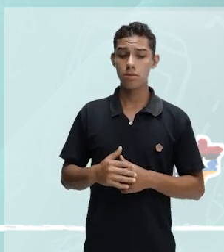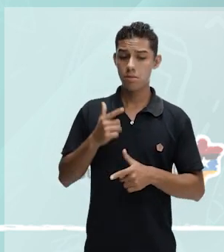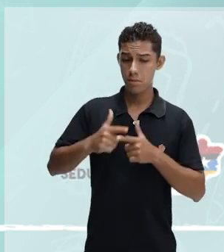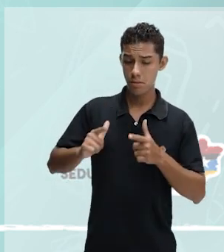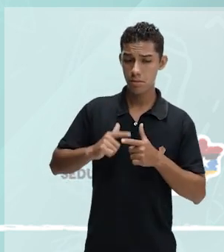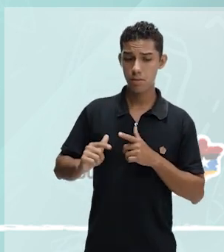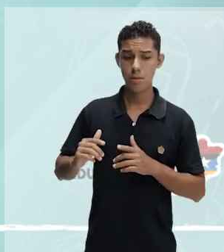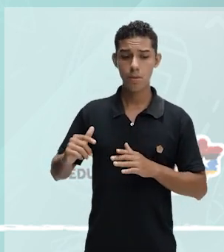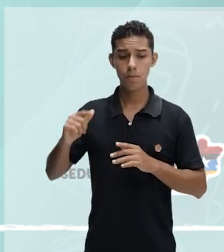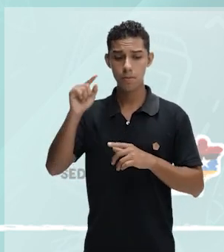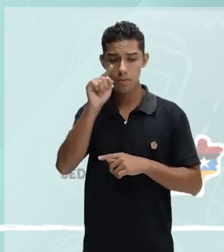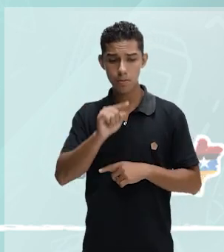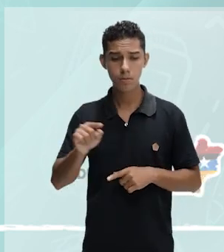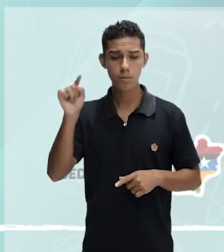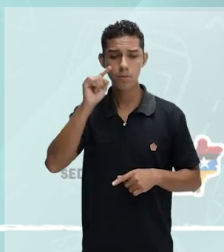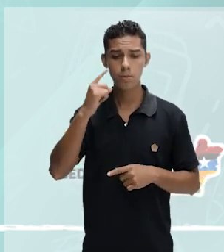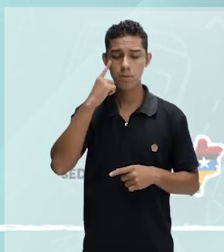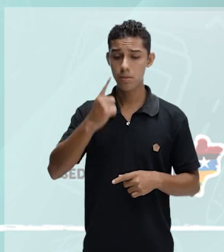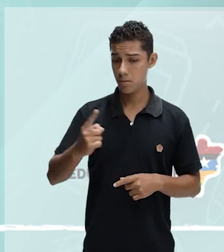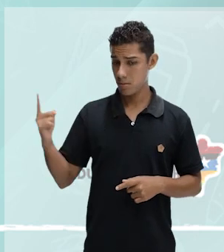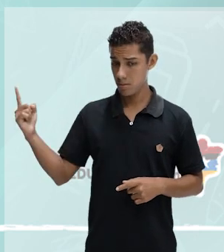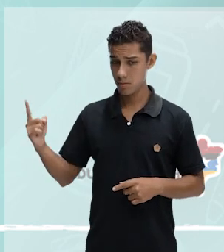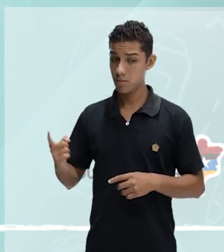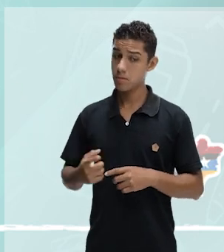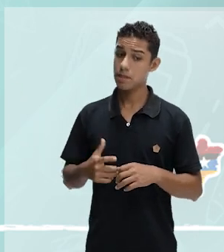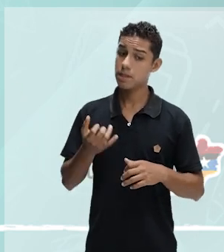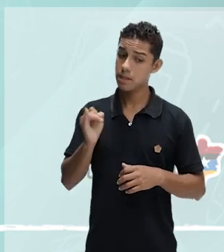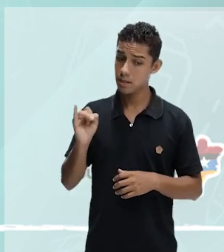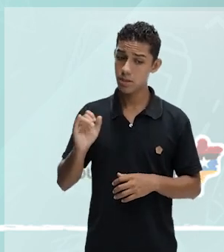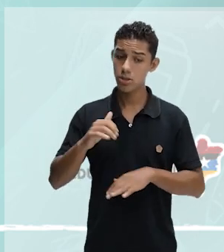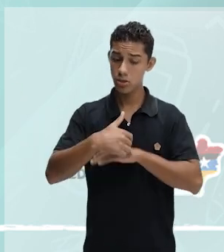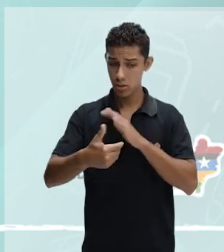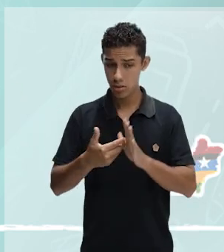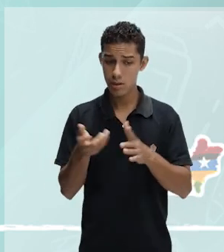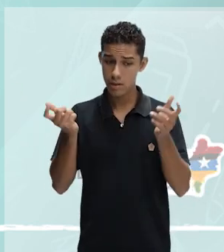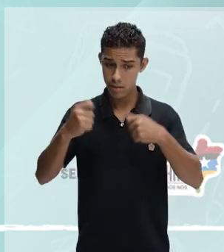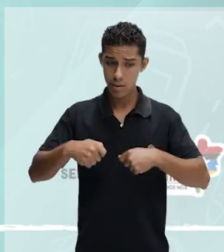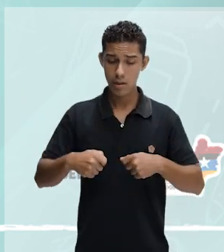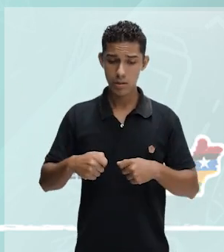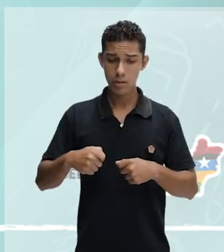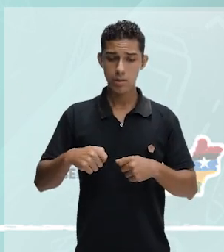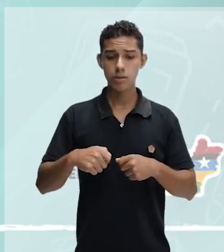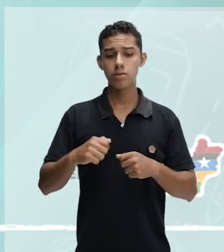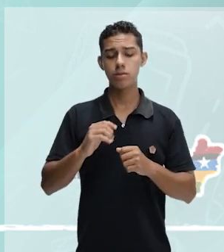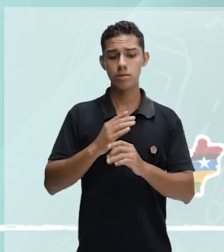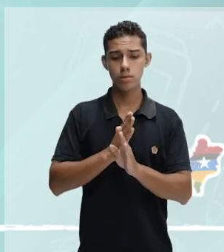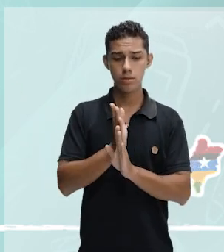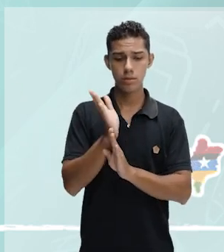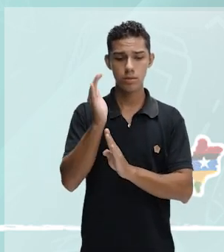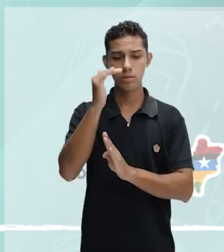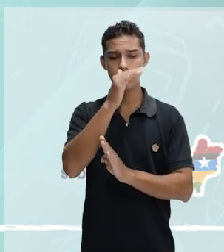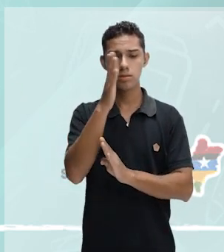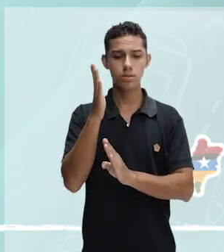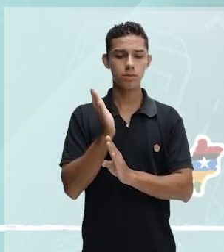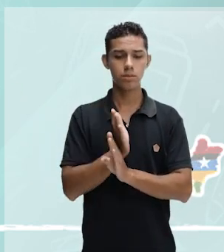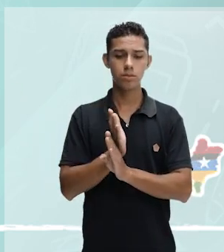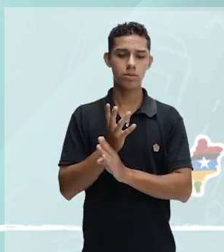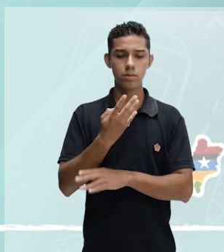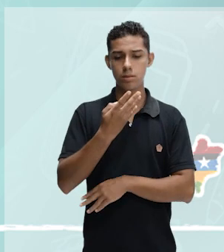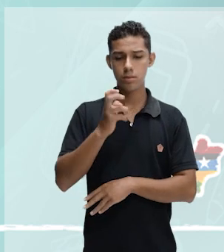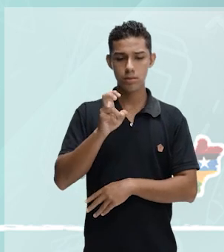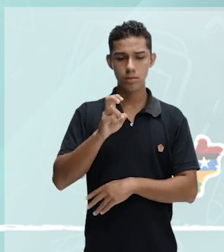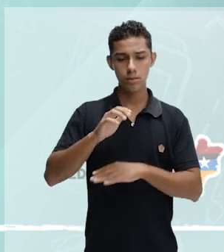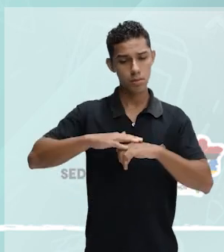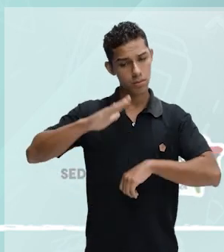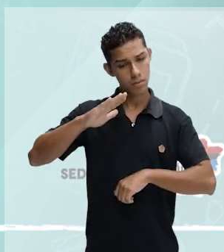mais arredondada do que o normal. É certo que todos temos um grau de curvatura na coluna vertebral, porém, quando ela tem mais de